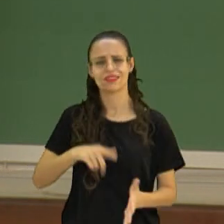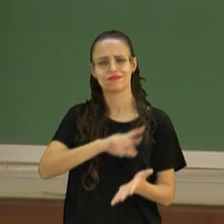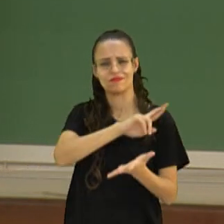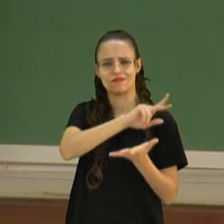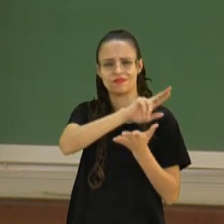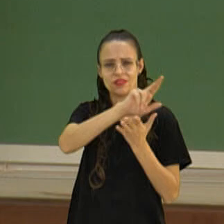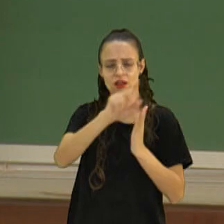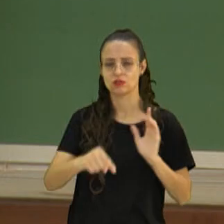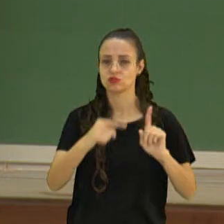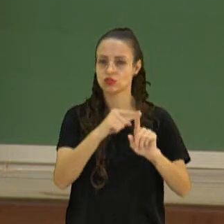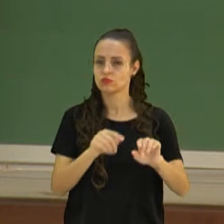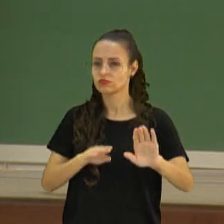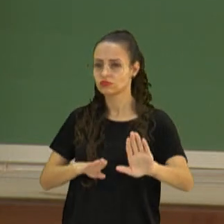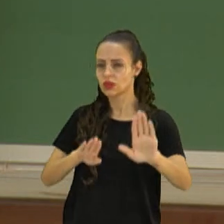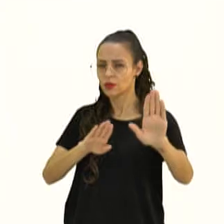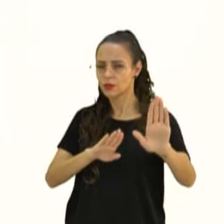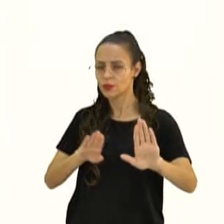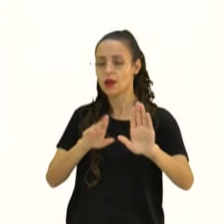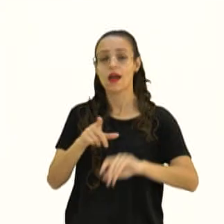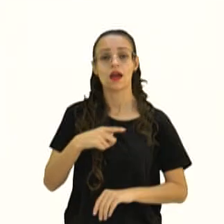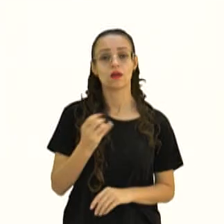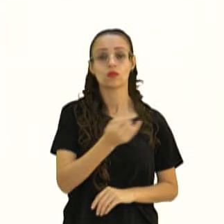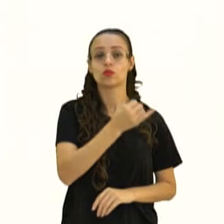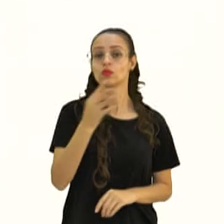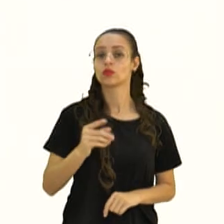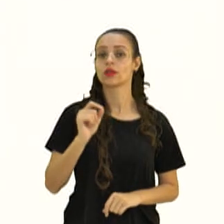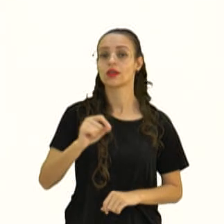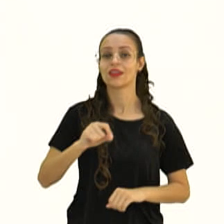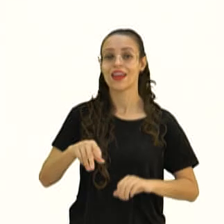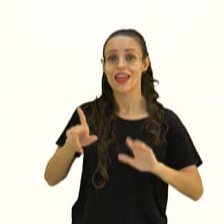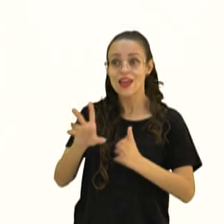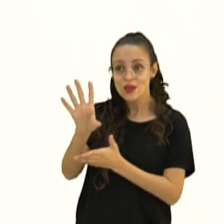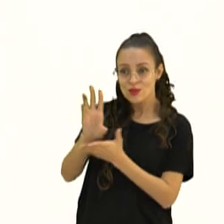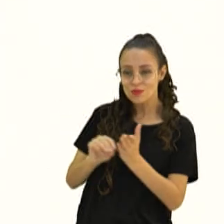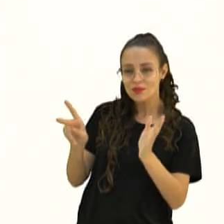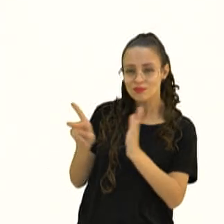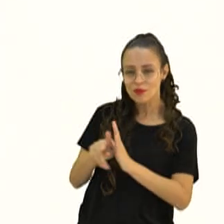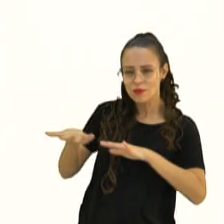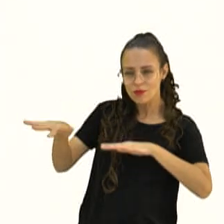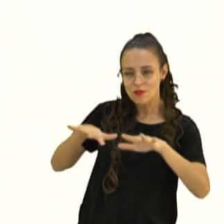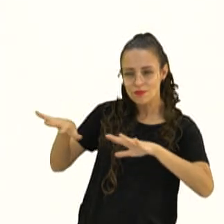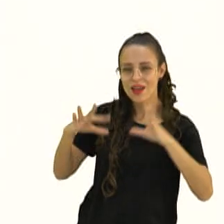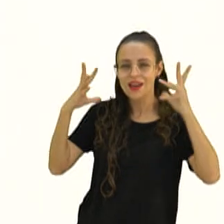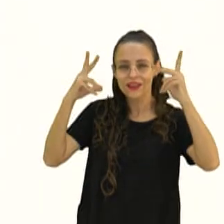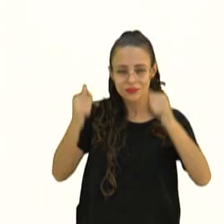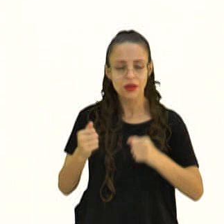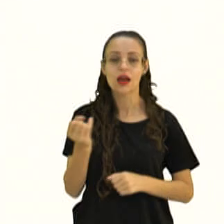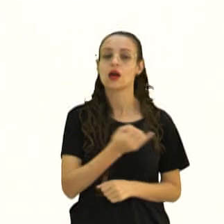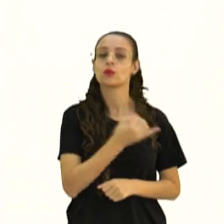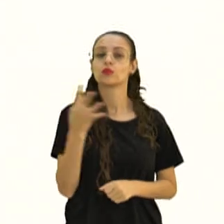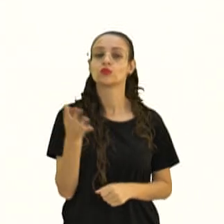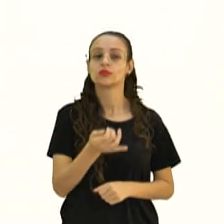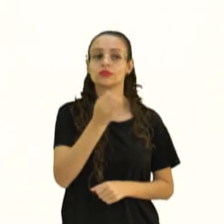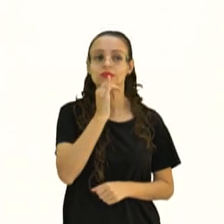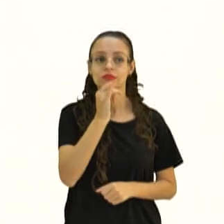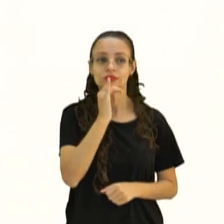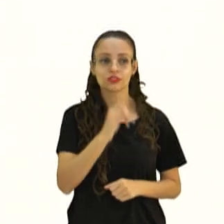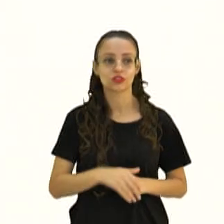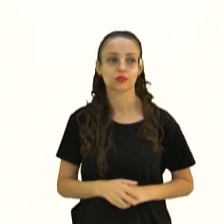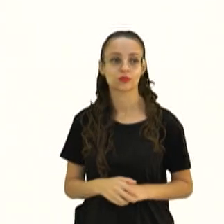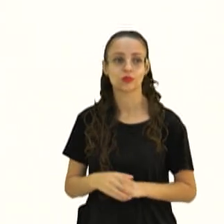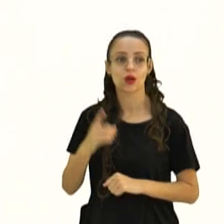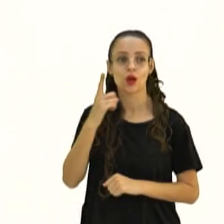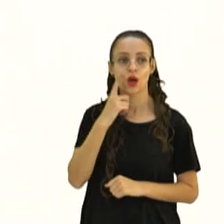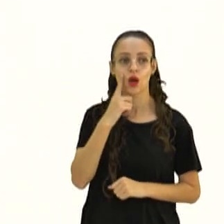né? Muitos têm como base o movimento dos animais. Alguns dos mais conhecidos, né, desses estilos mais conhecidos é o Wing